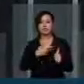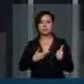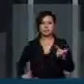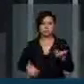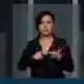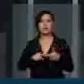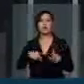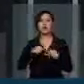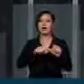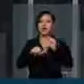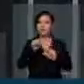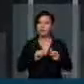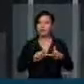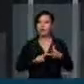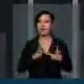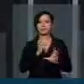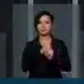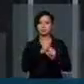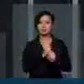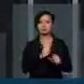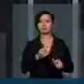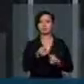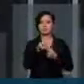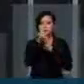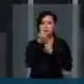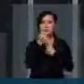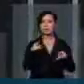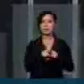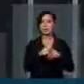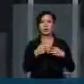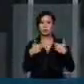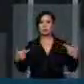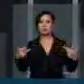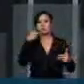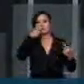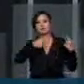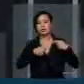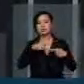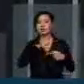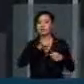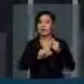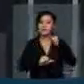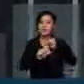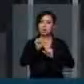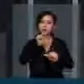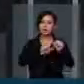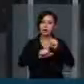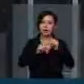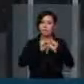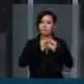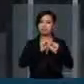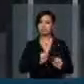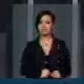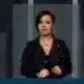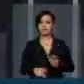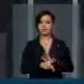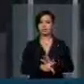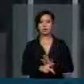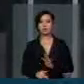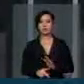tributária e questões políticas que vão mexer no cerne do poder, enraizado